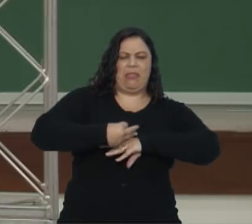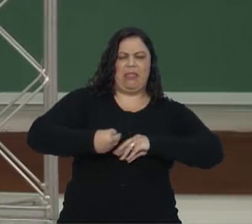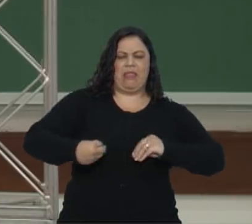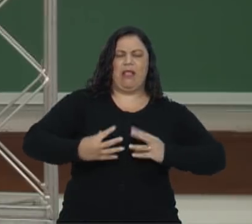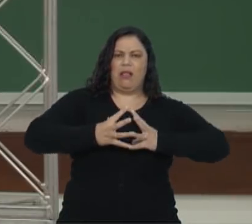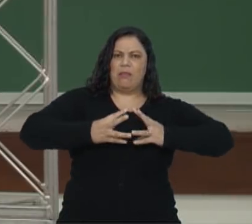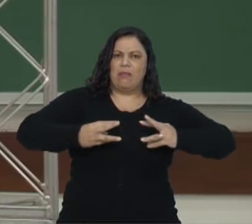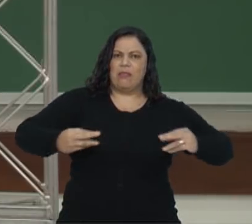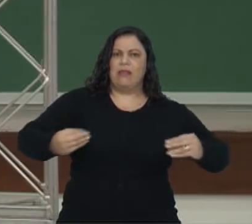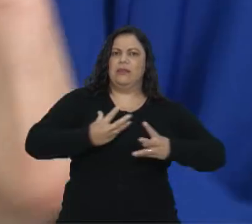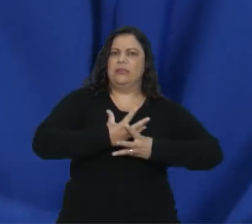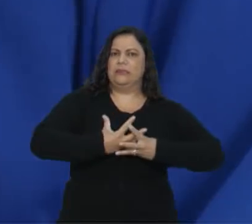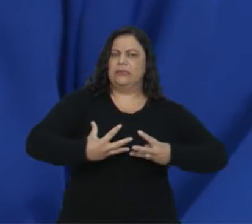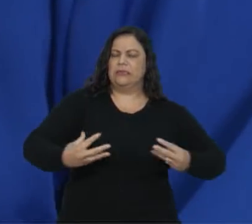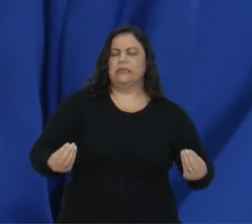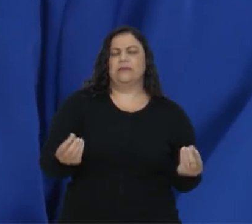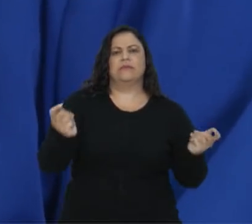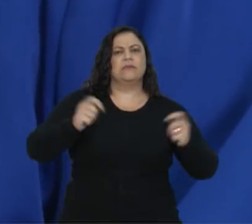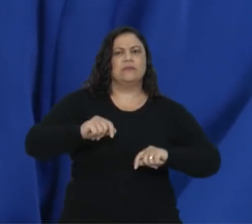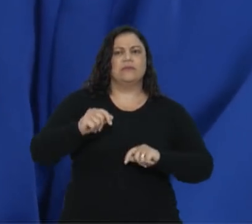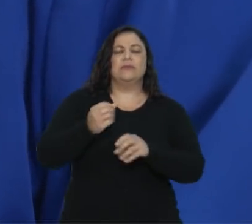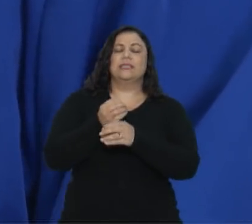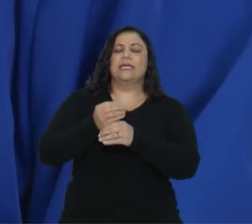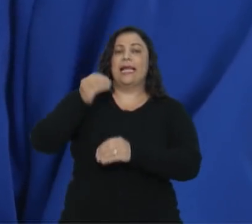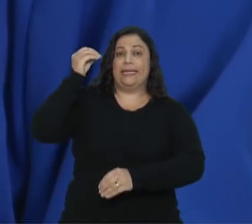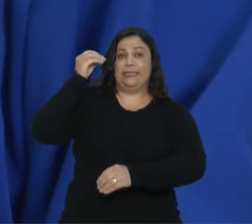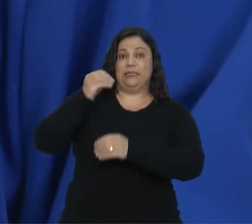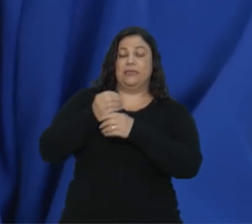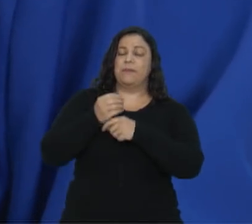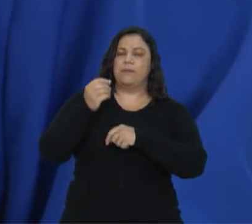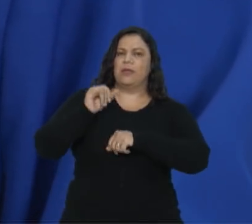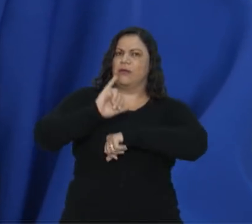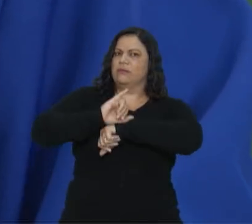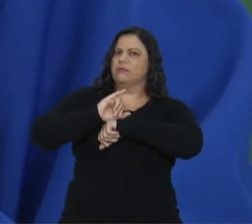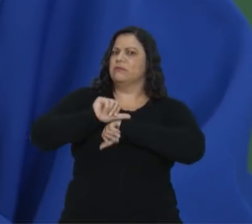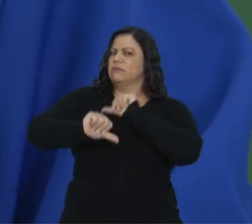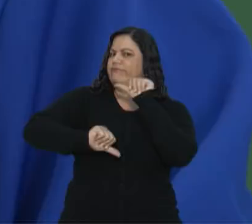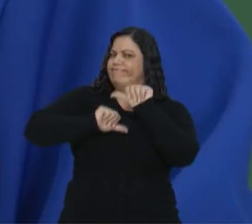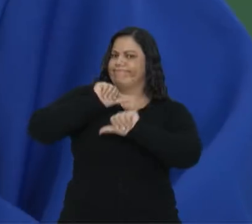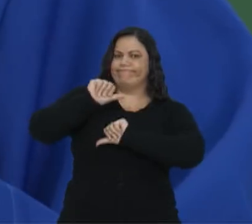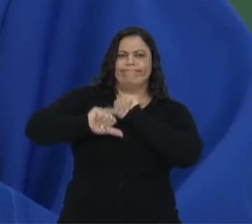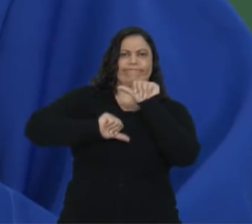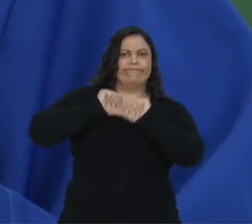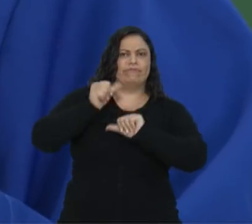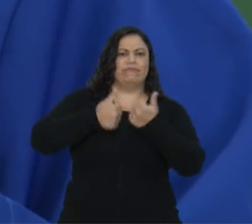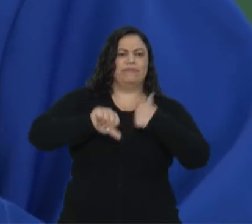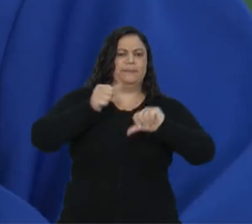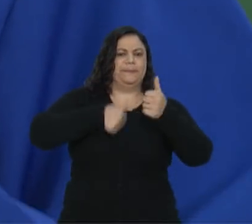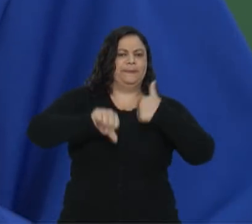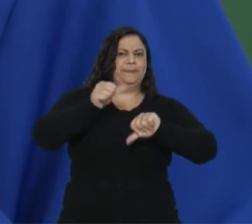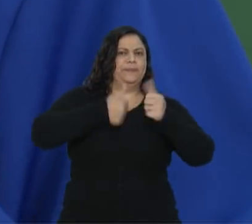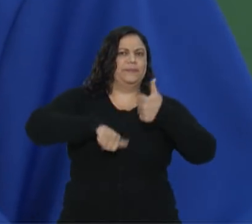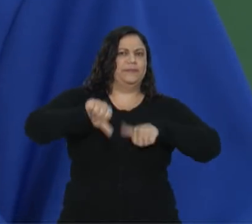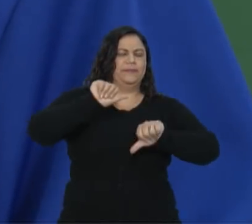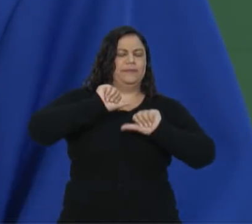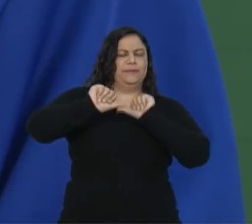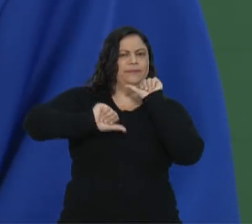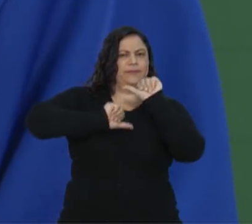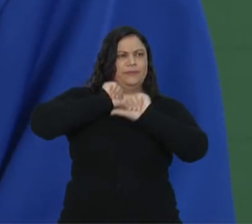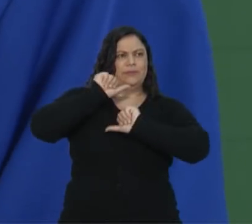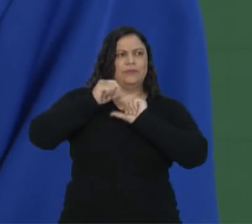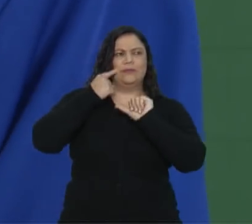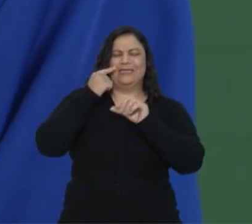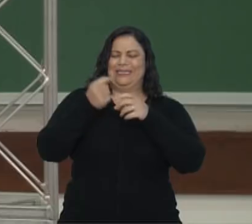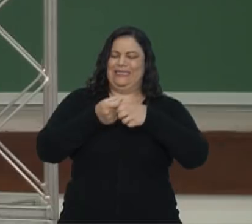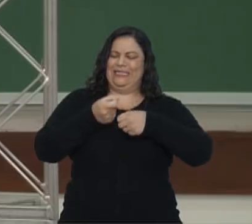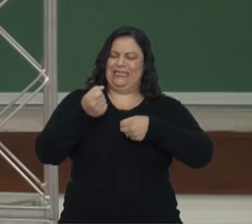de perto essa barra de metal, ela foi toda modificada quimicamente a sua constituição. E tem esse aspecto